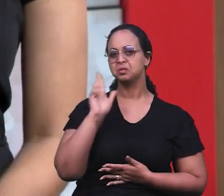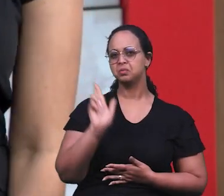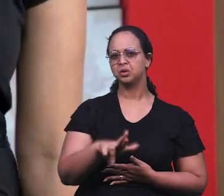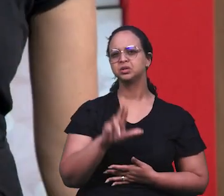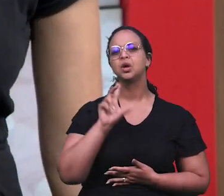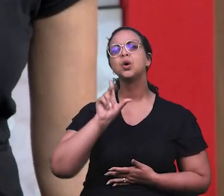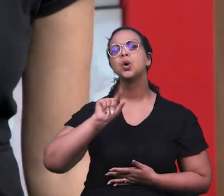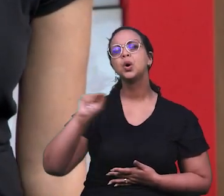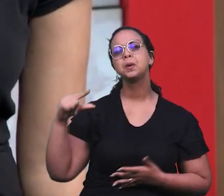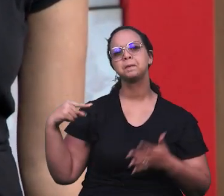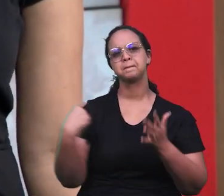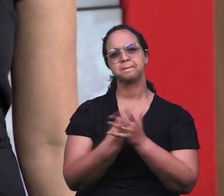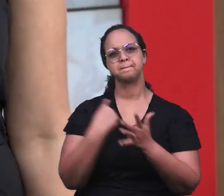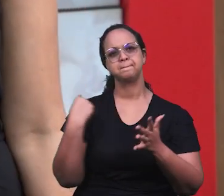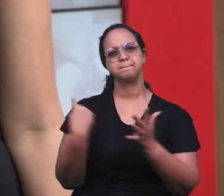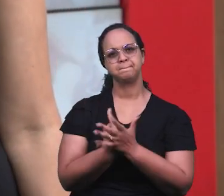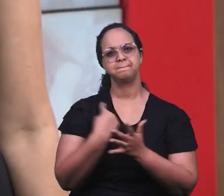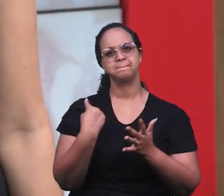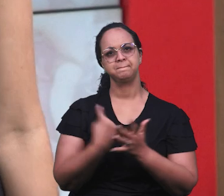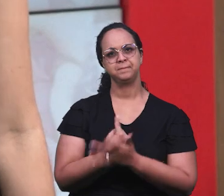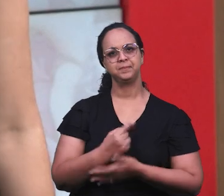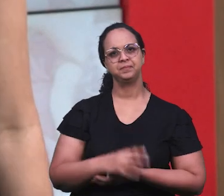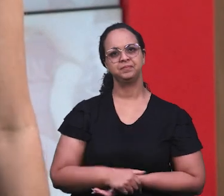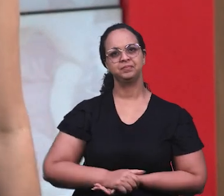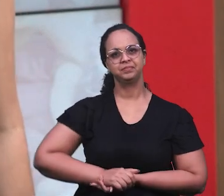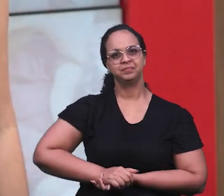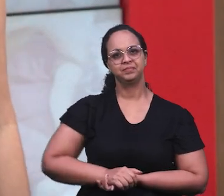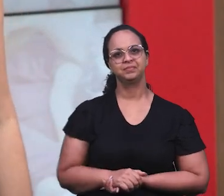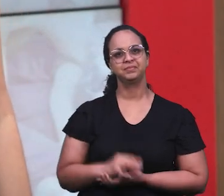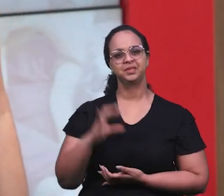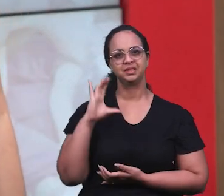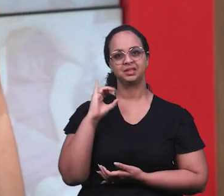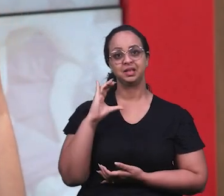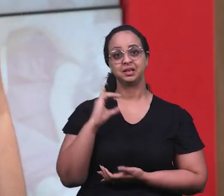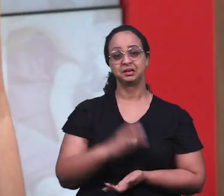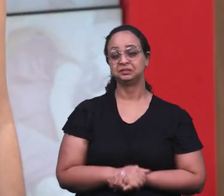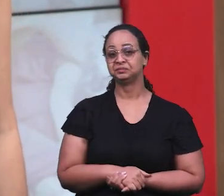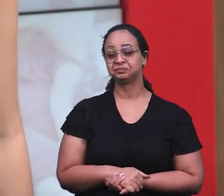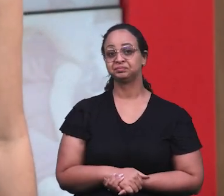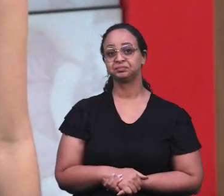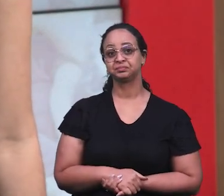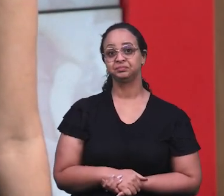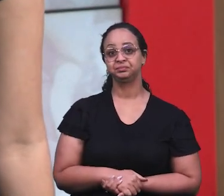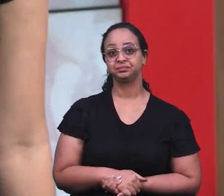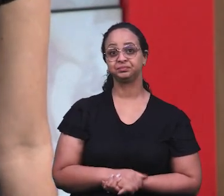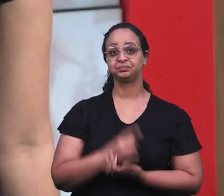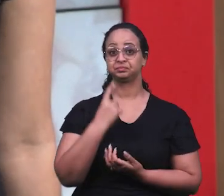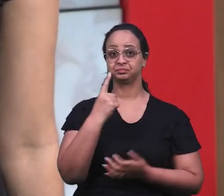responder algumas perguntas que foram deixadas nas caixinhas de perguntas lá do Instagram. E uma